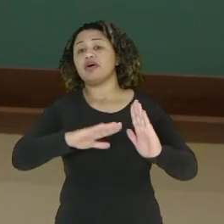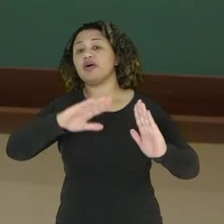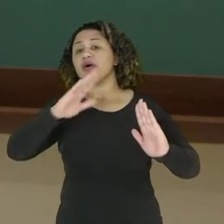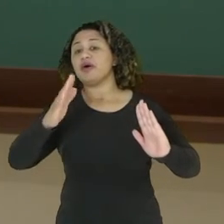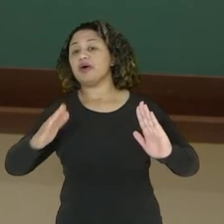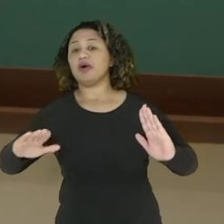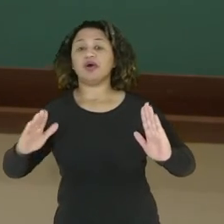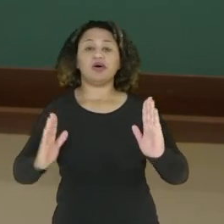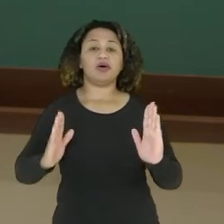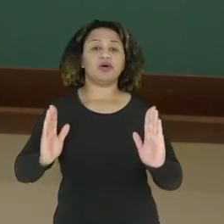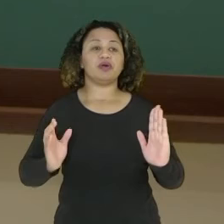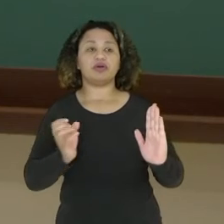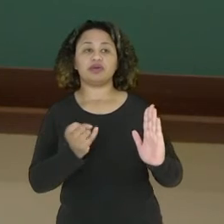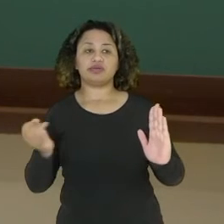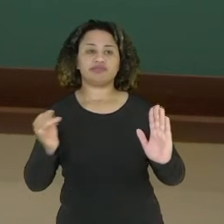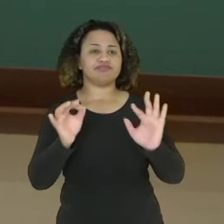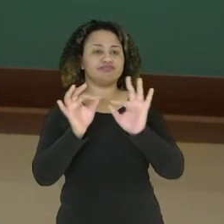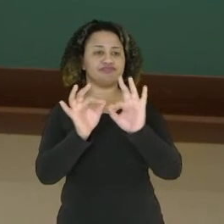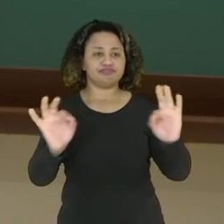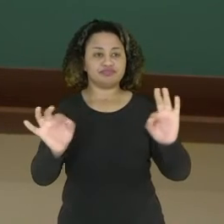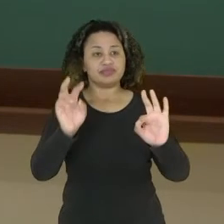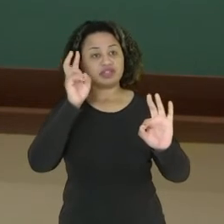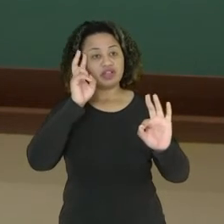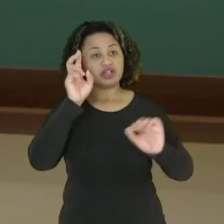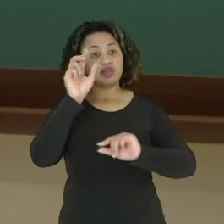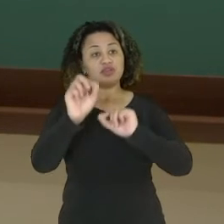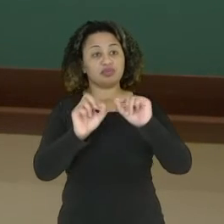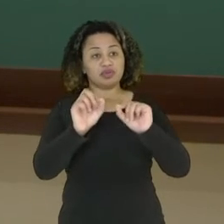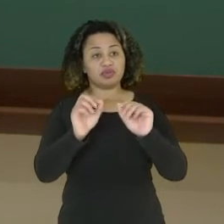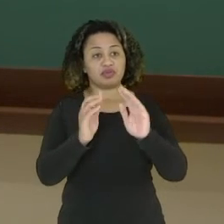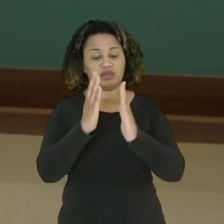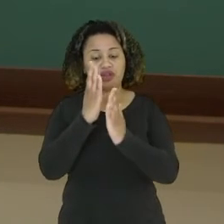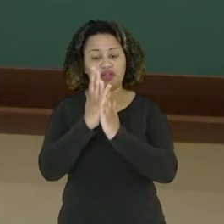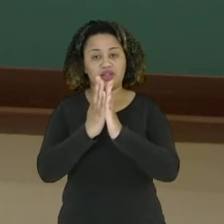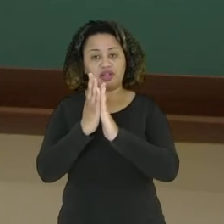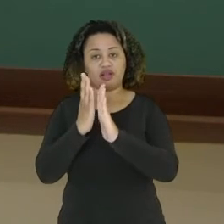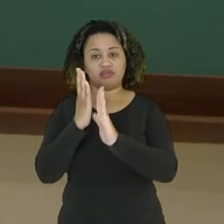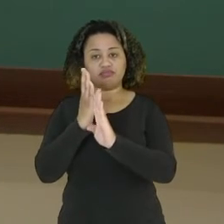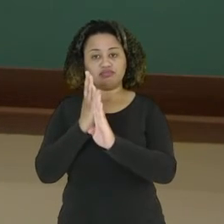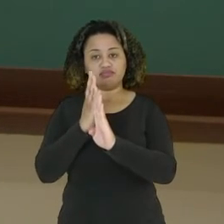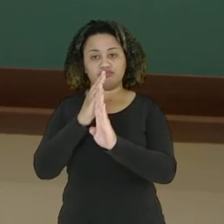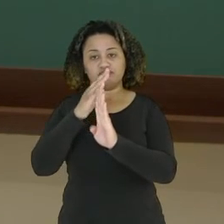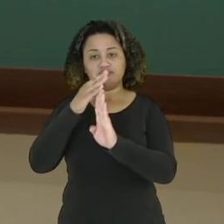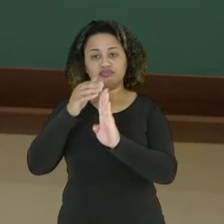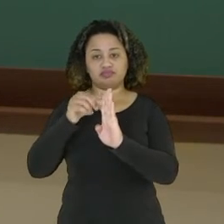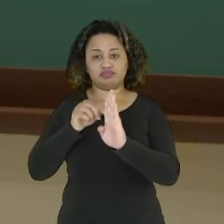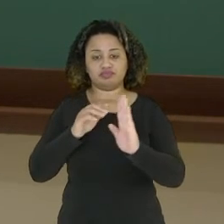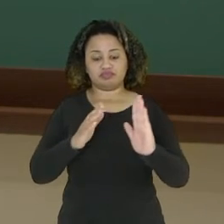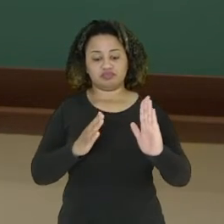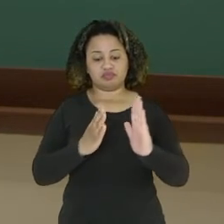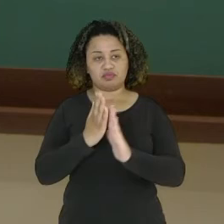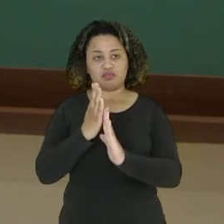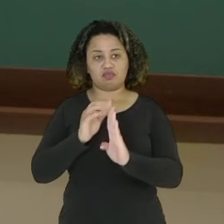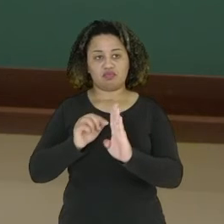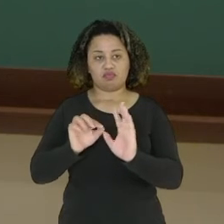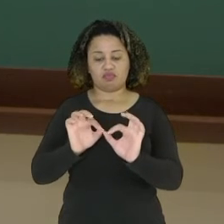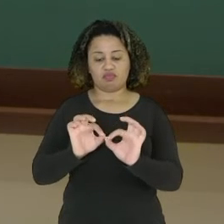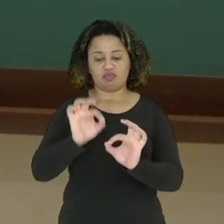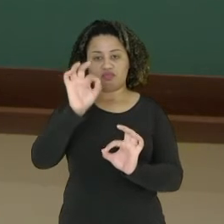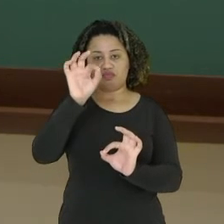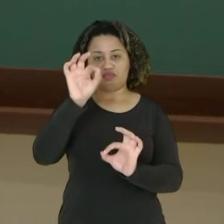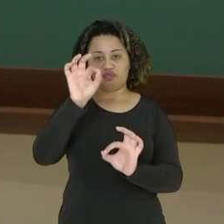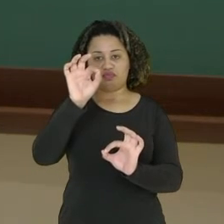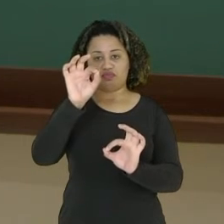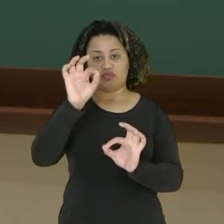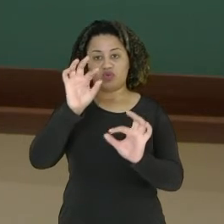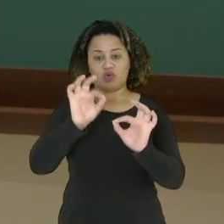bem simples. Lembra-se que a amplitude é do meio da onda até o extremo superior ou do meio da onda